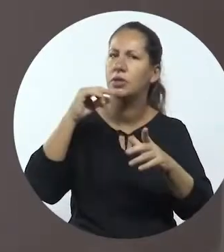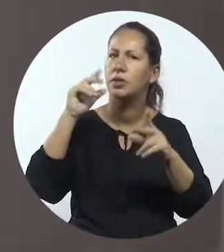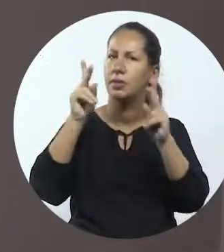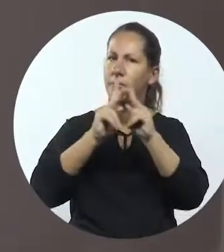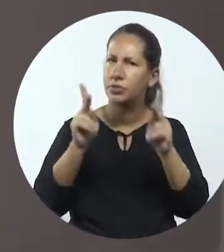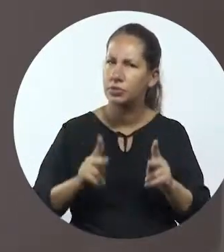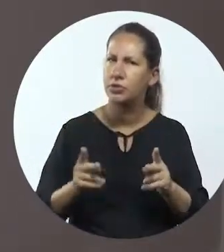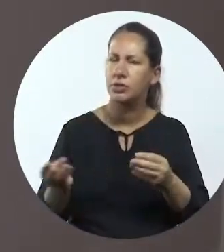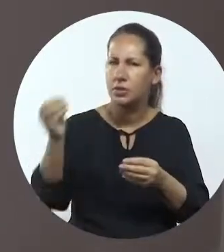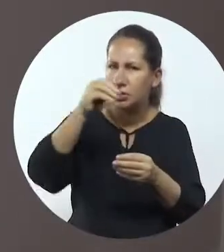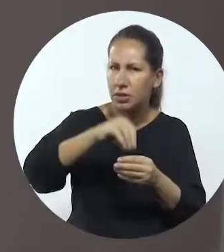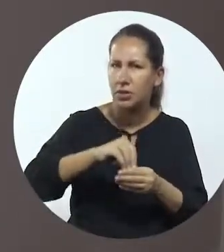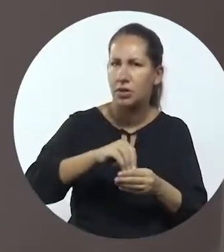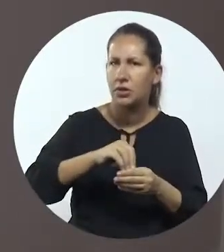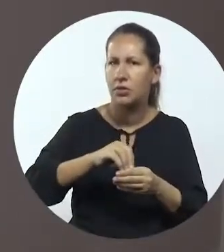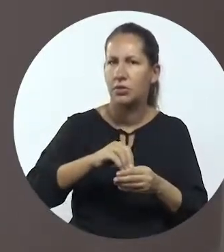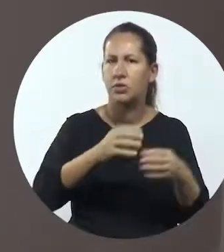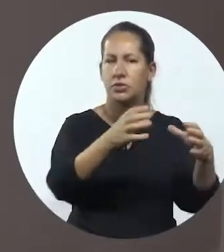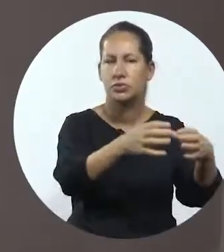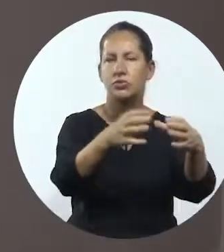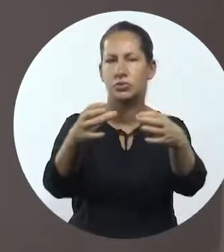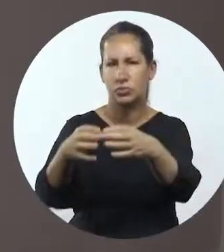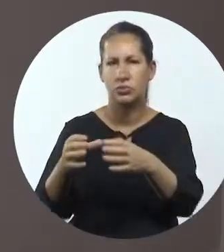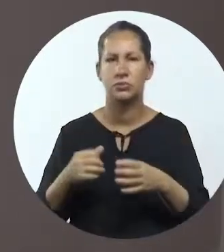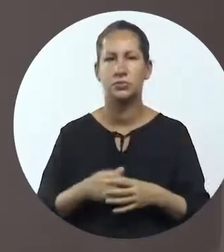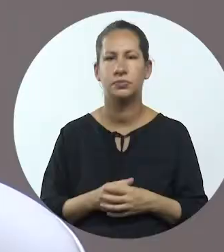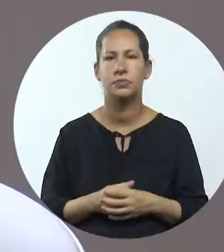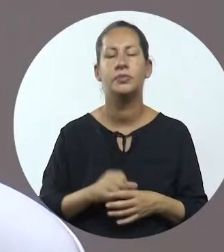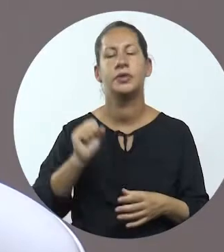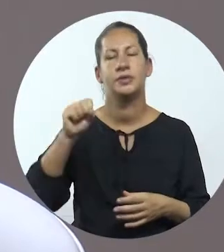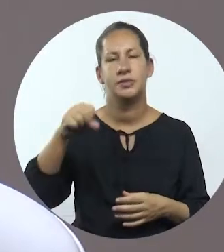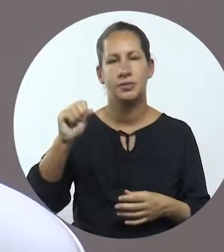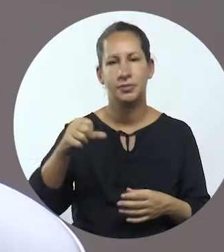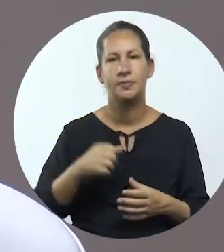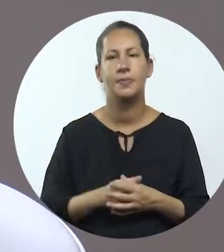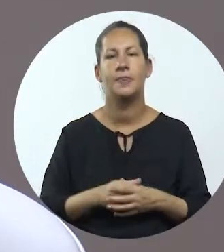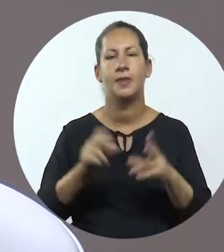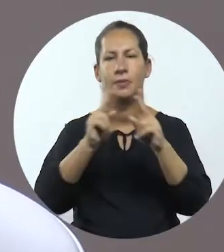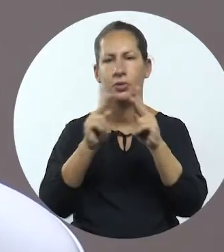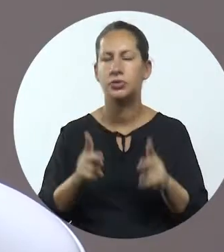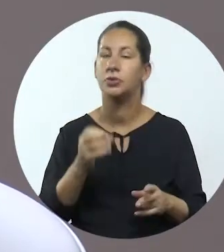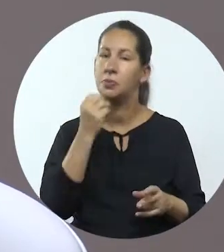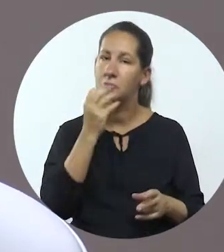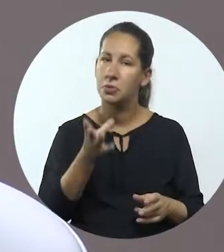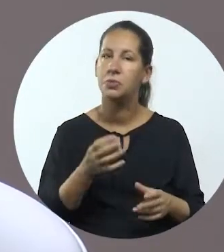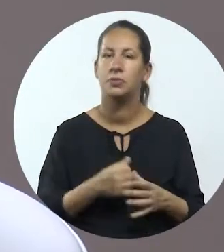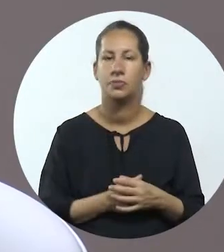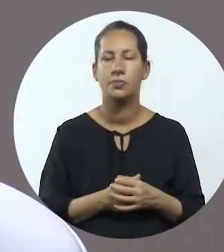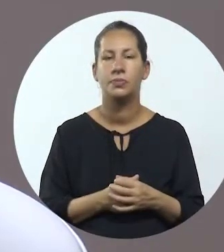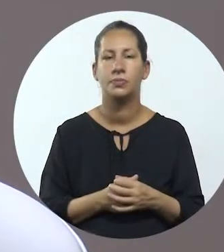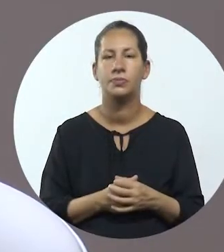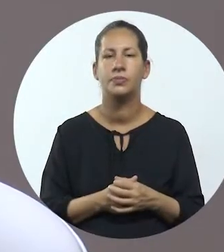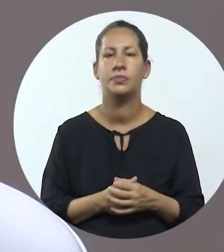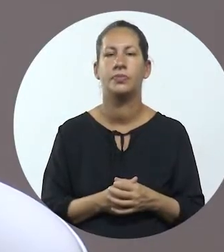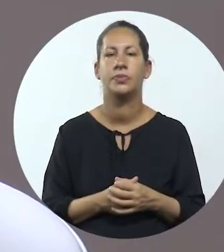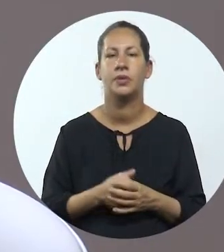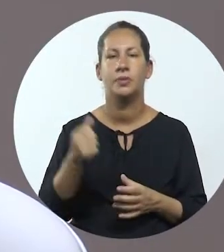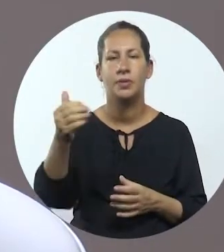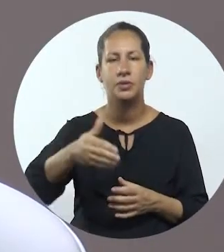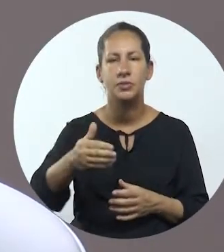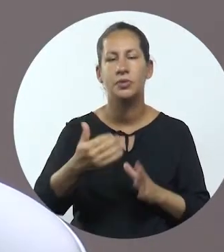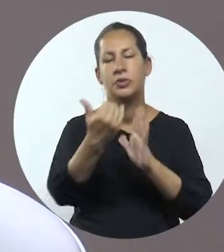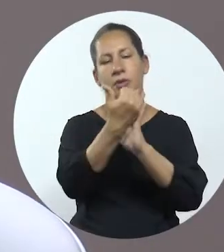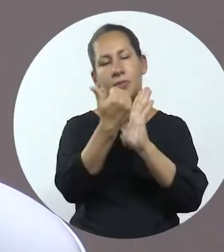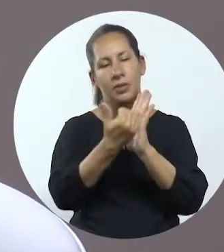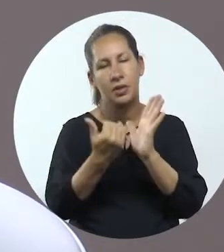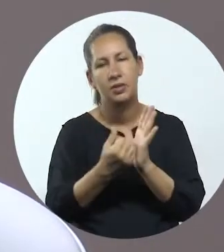que integra as zonas eleitorais, não é isso? Esse é um projeto bem interessante, que ele fez parte do plano de gestão